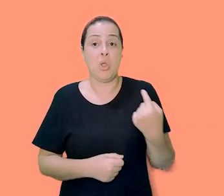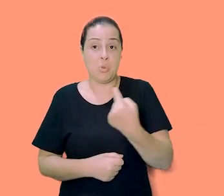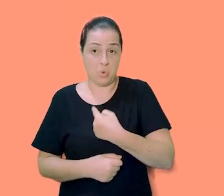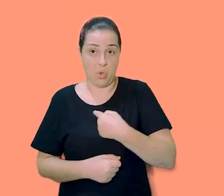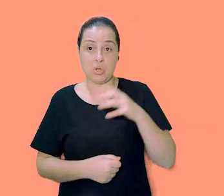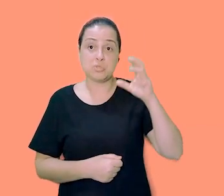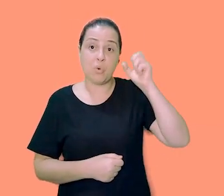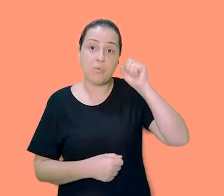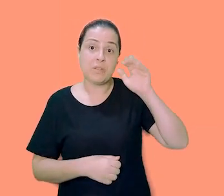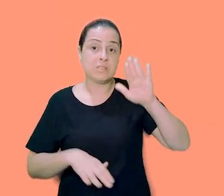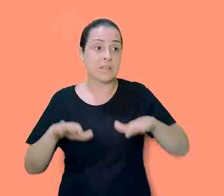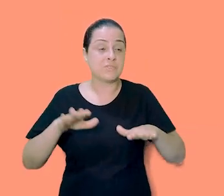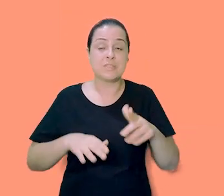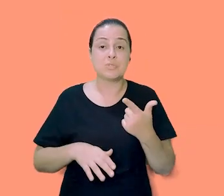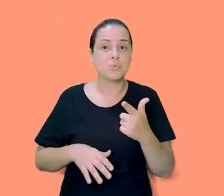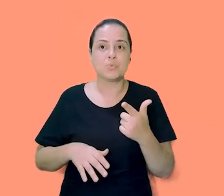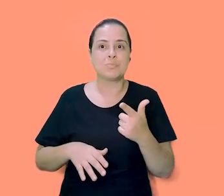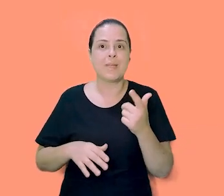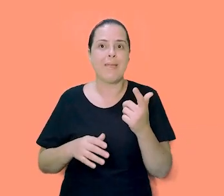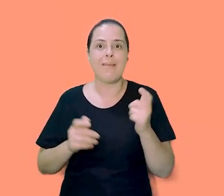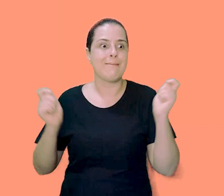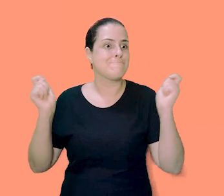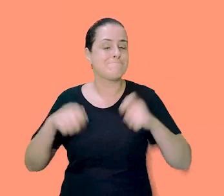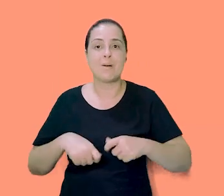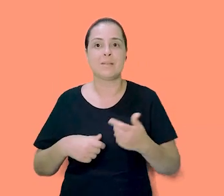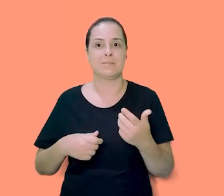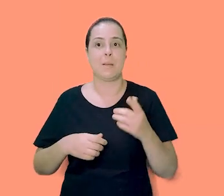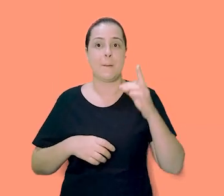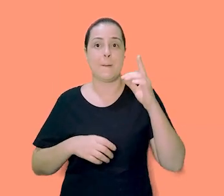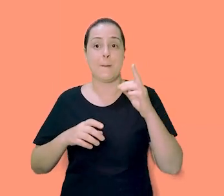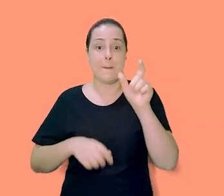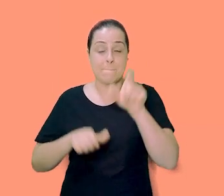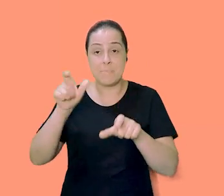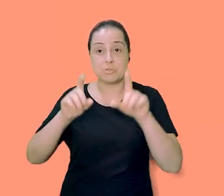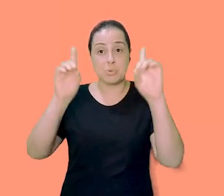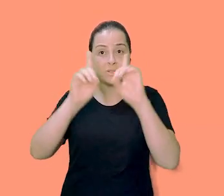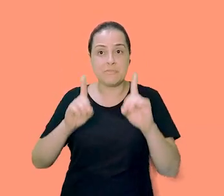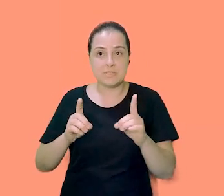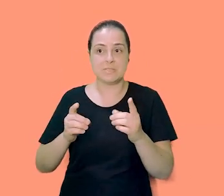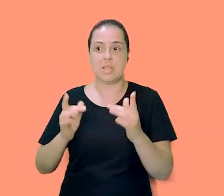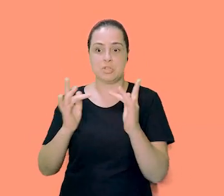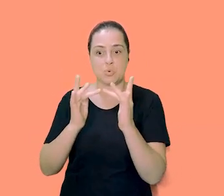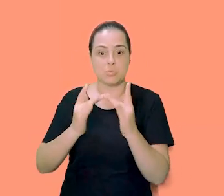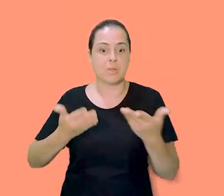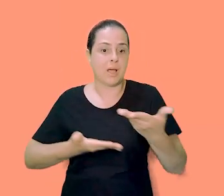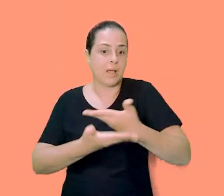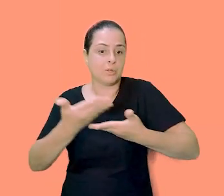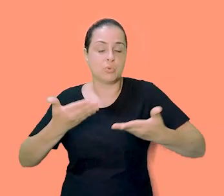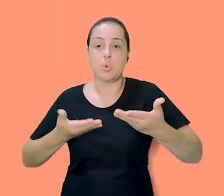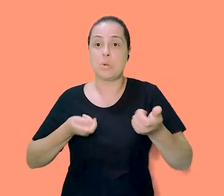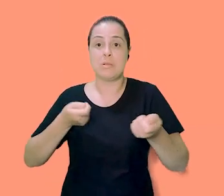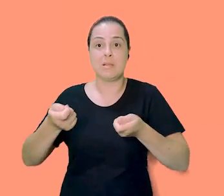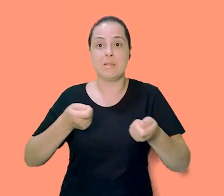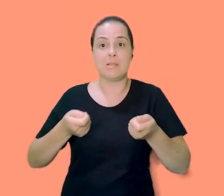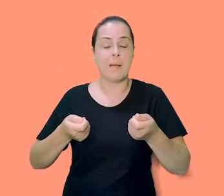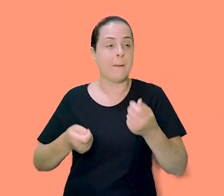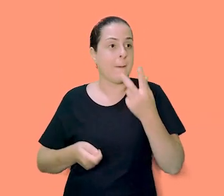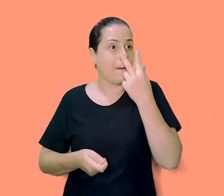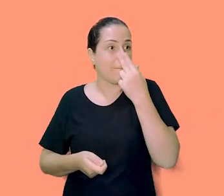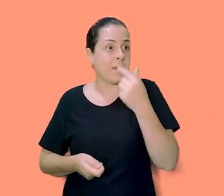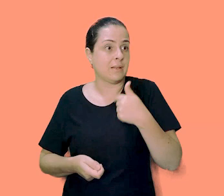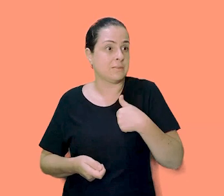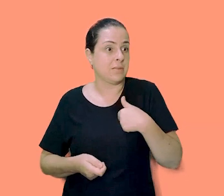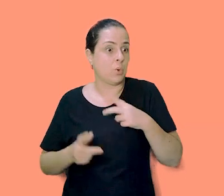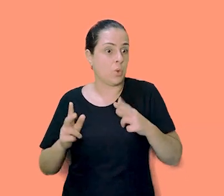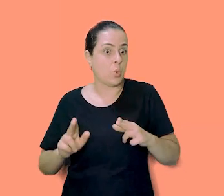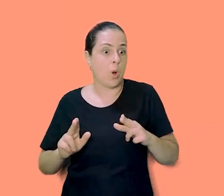nossa inabilidade de lidar com uma pessoa com deficiência, né? Eu não sei como lidar, eu